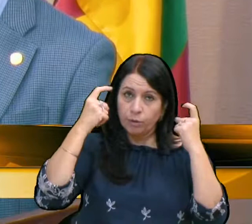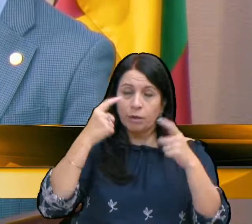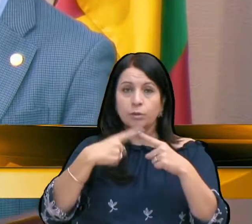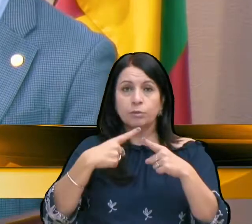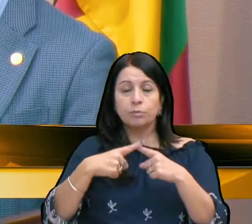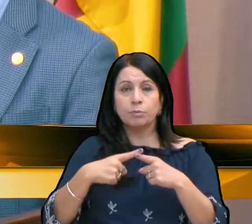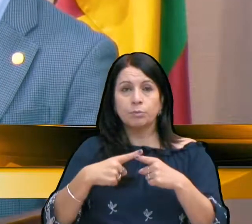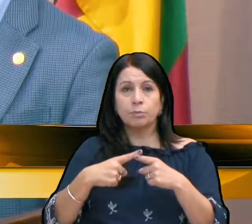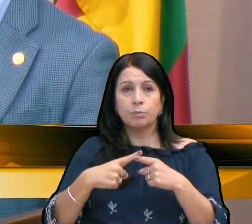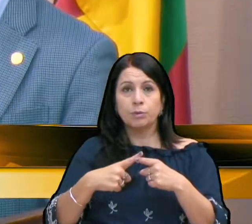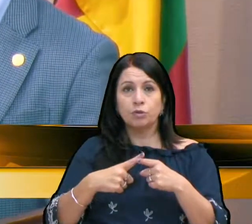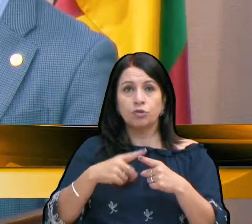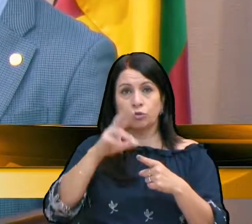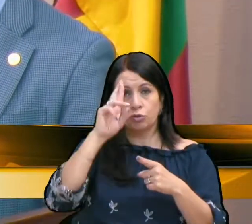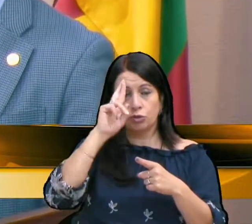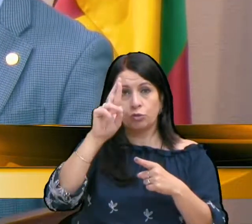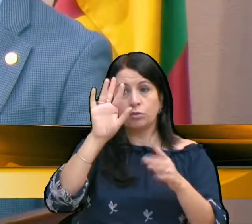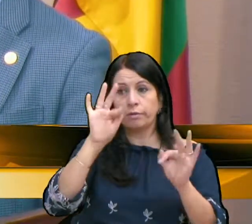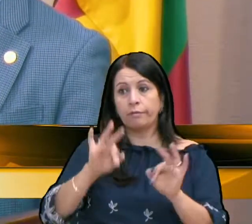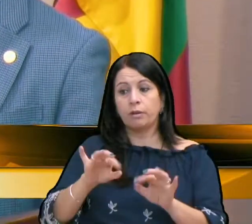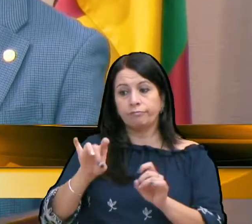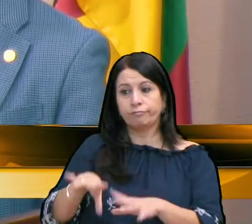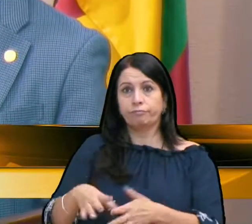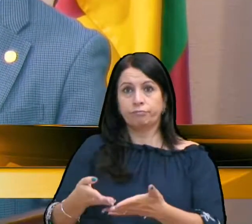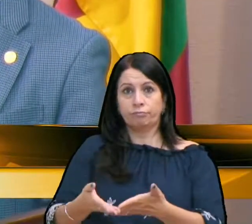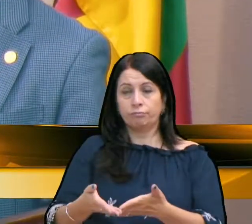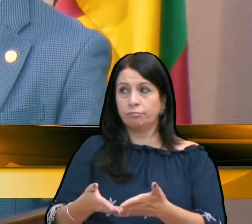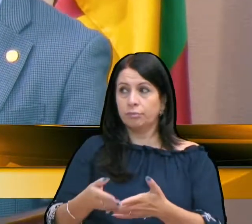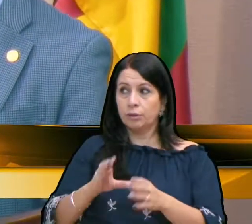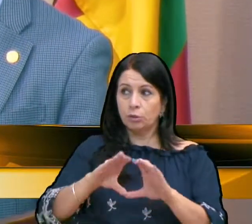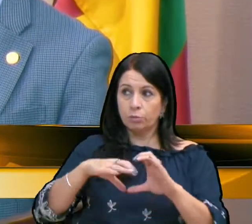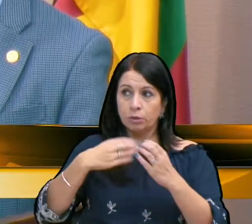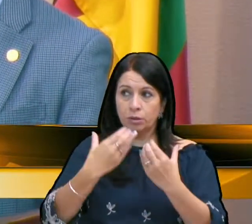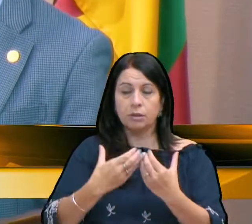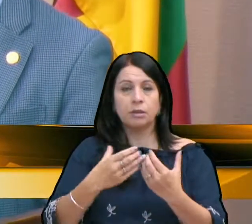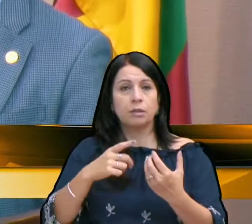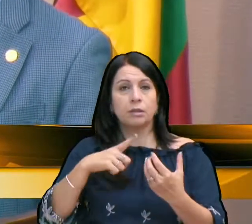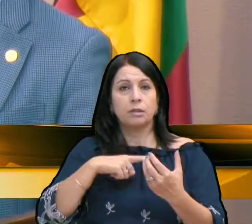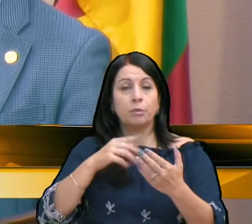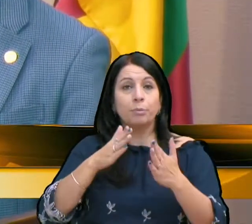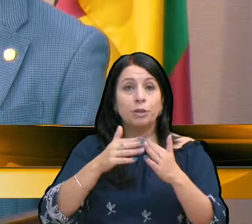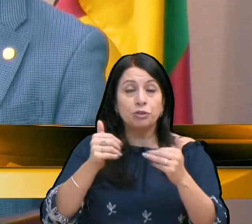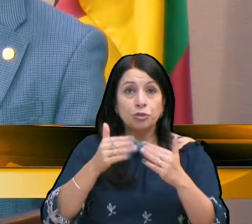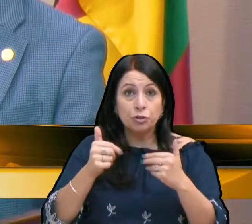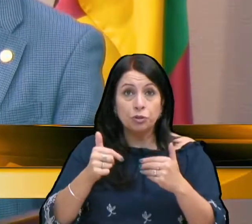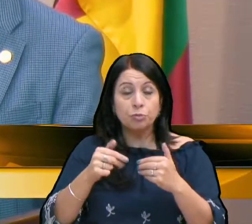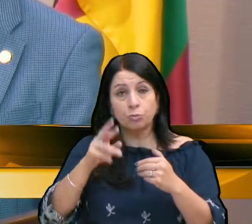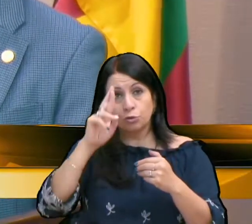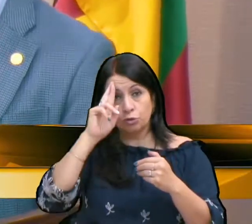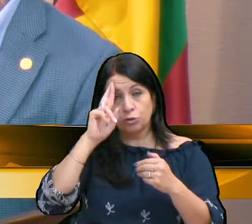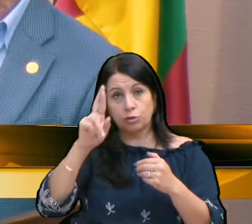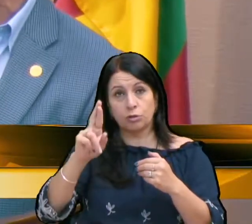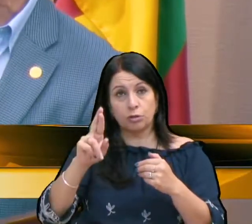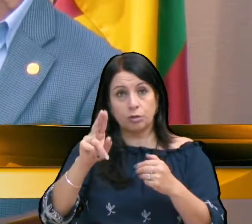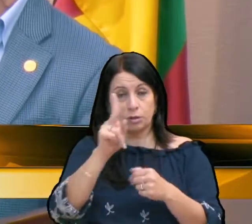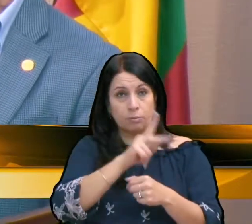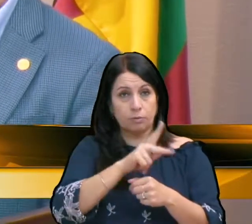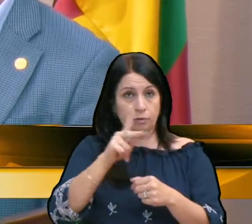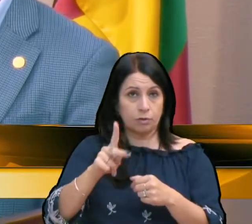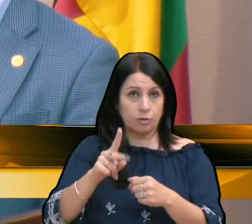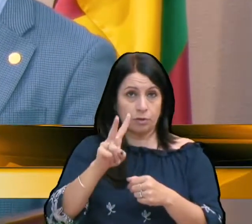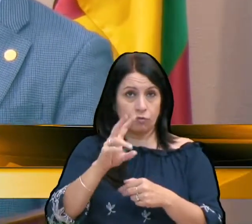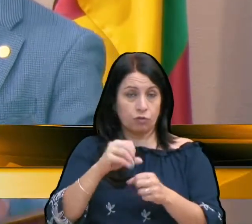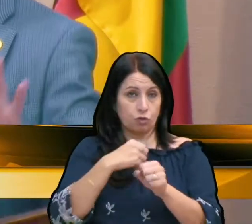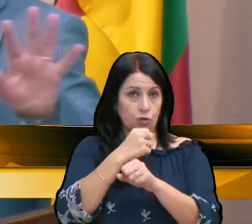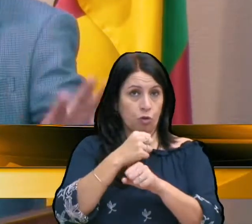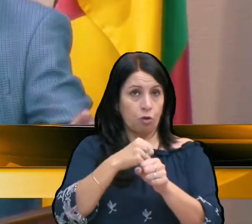porque seus diretores terão que sair. E as comunidades estão pedindo para que esses diretores, que são professores de 20